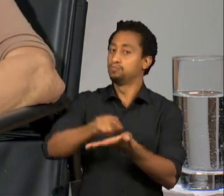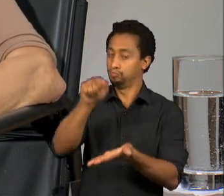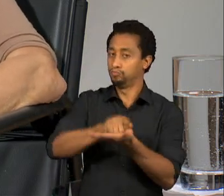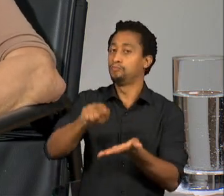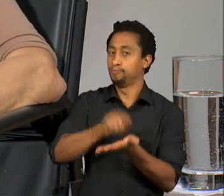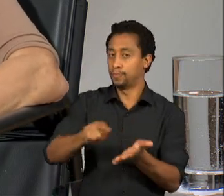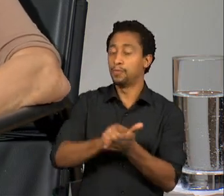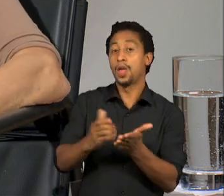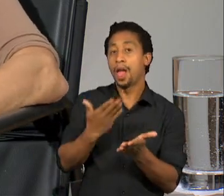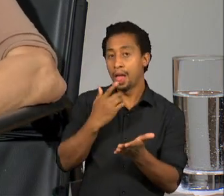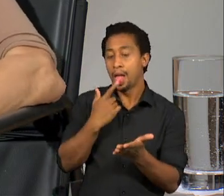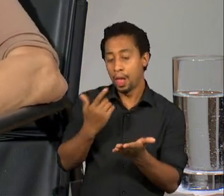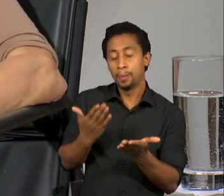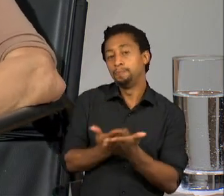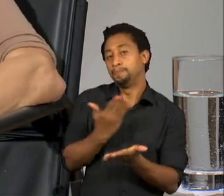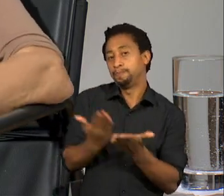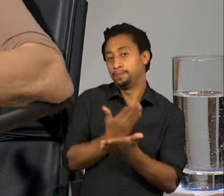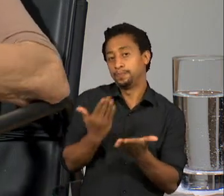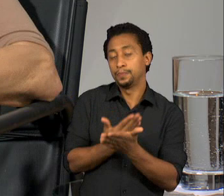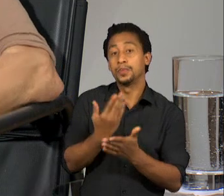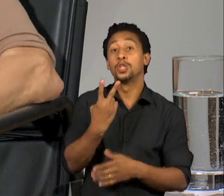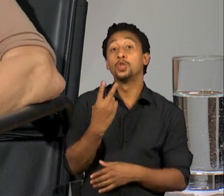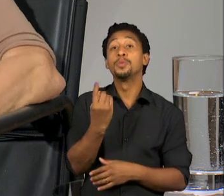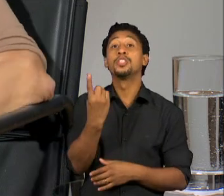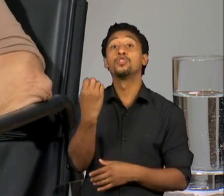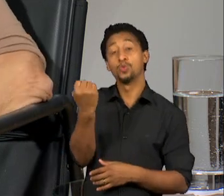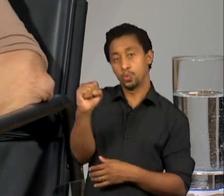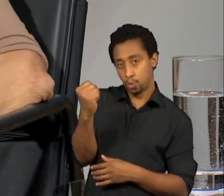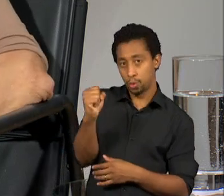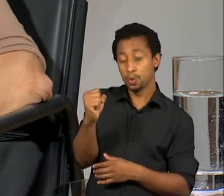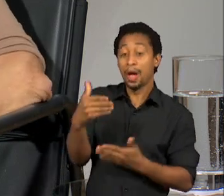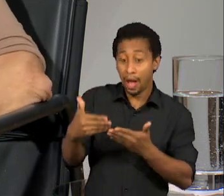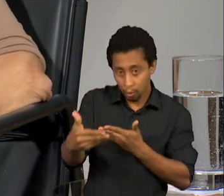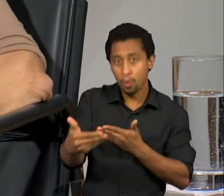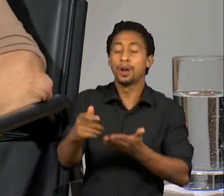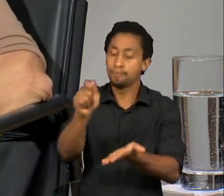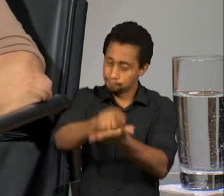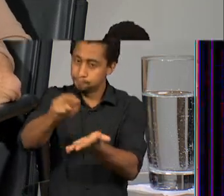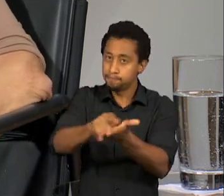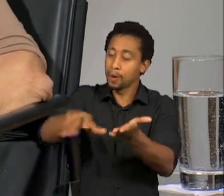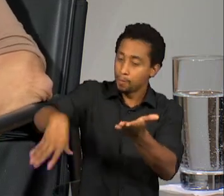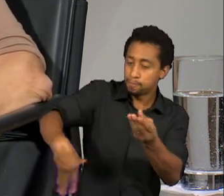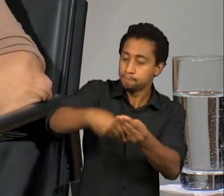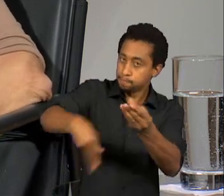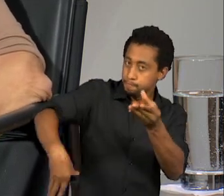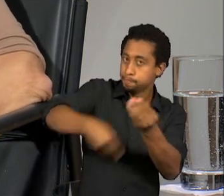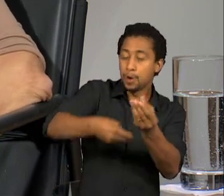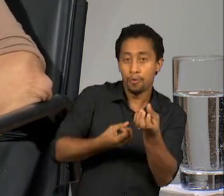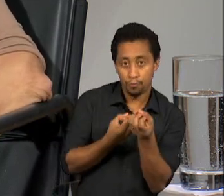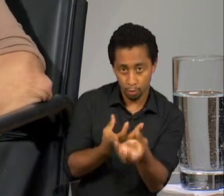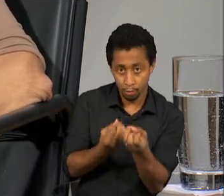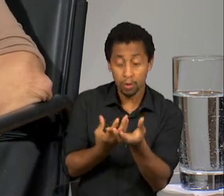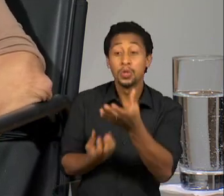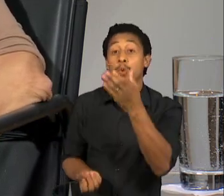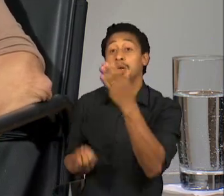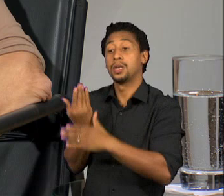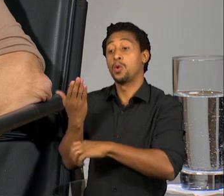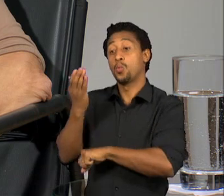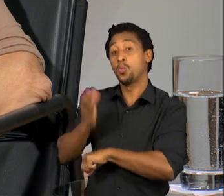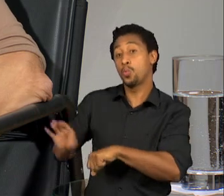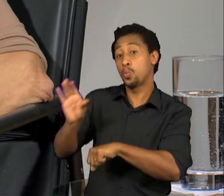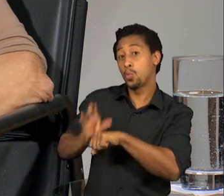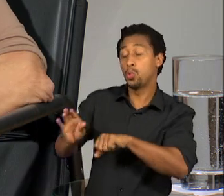agora em 21, estou dando um curso sobre fake news e estou cada dia mais